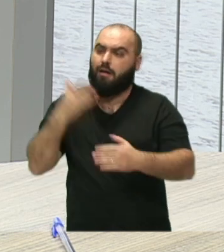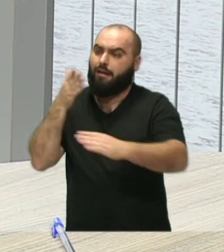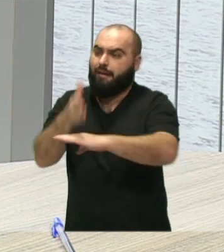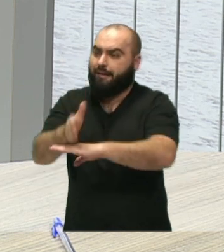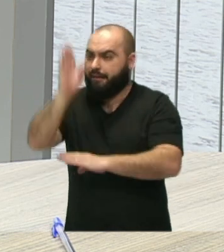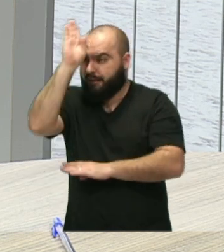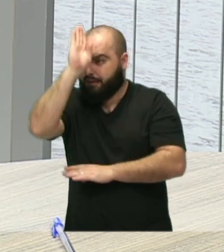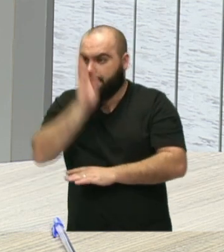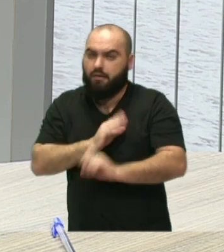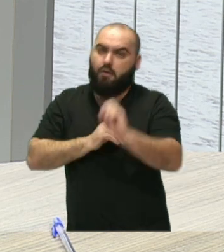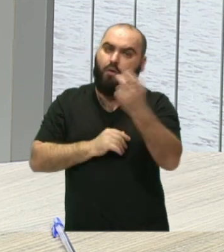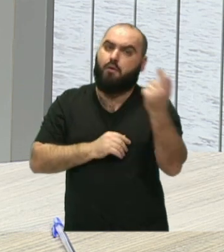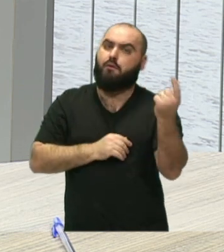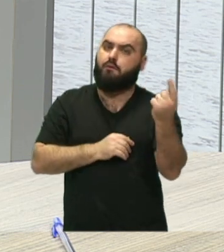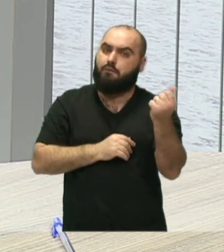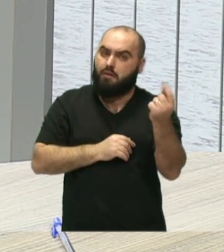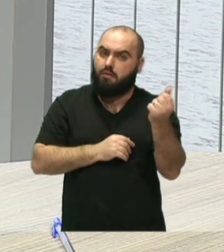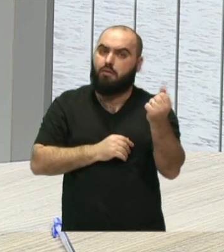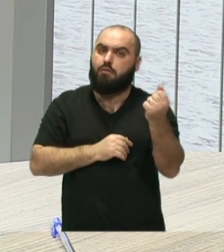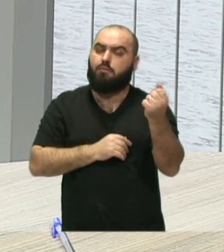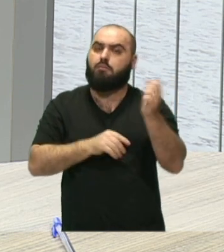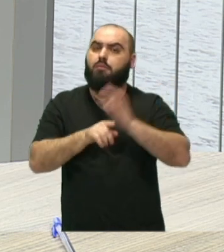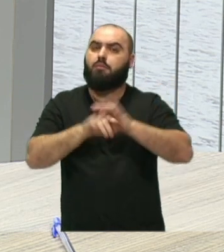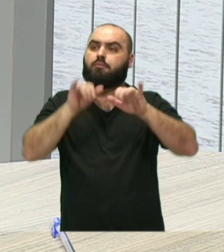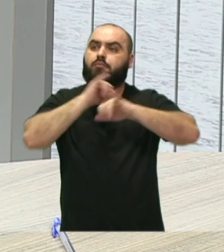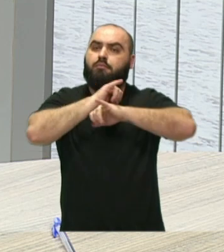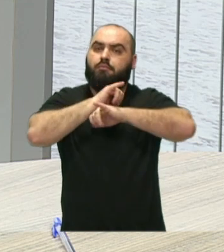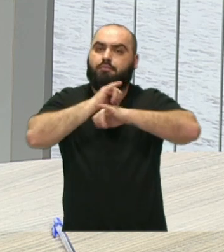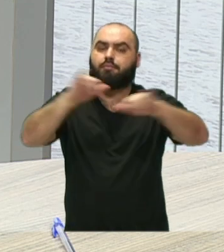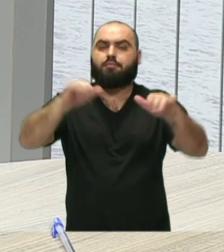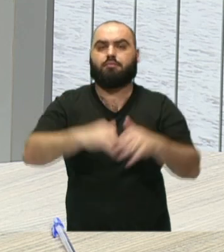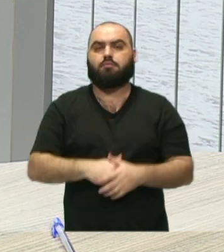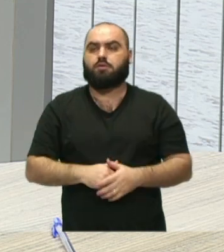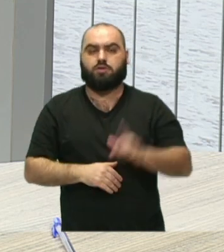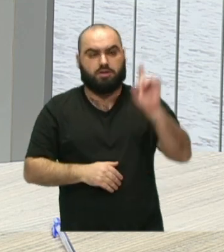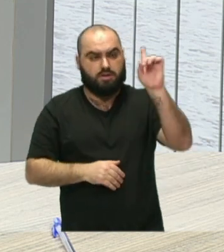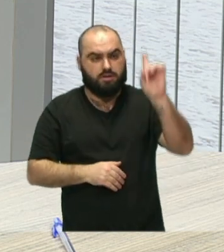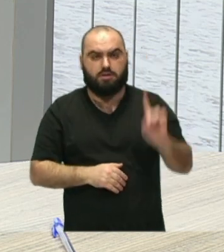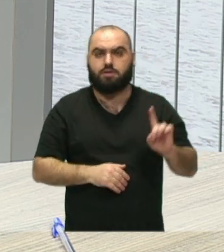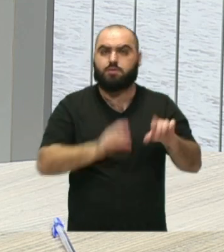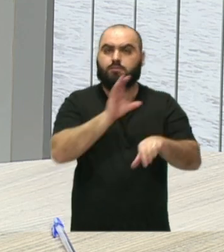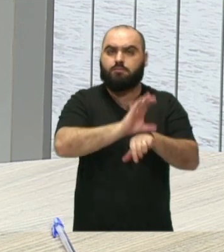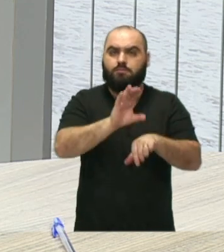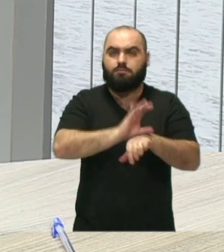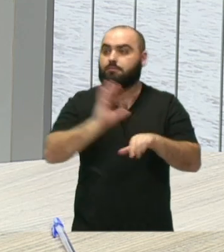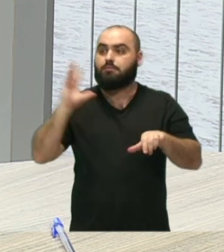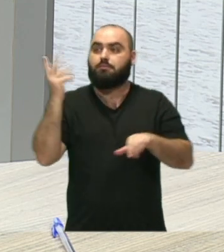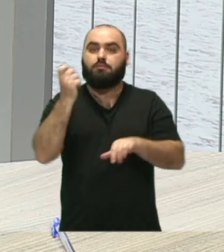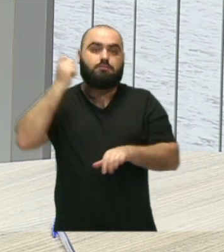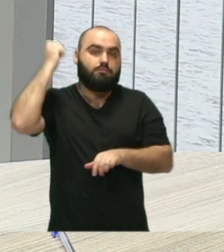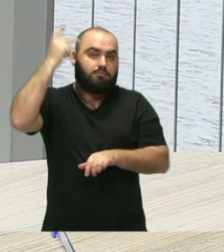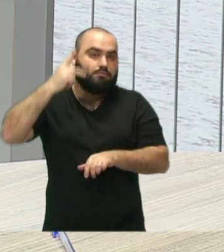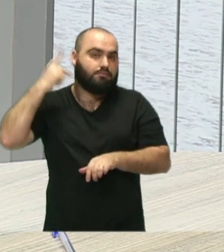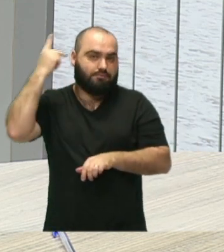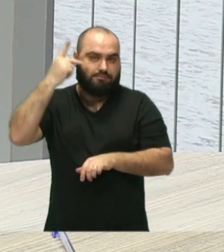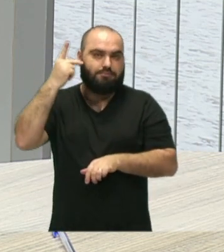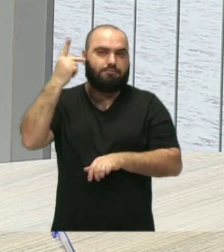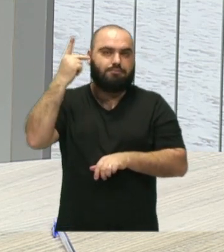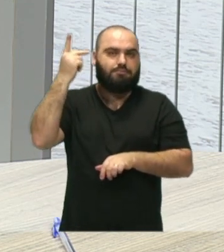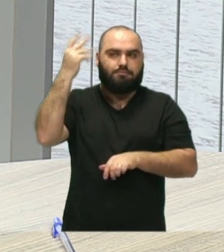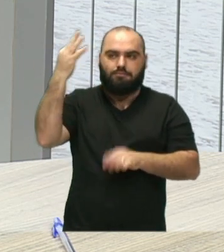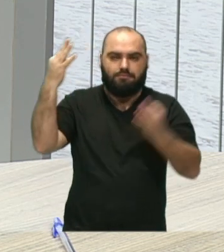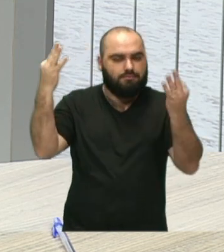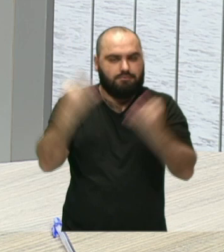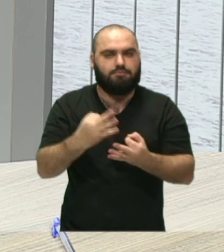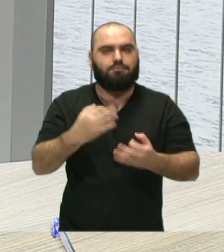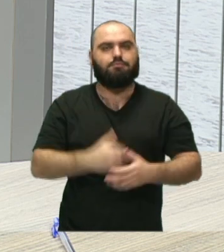ou com preço reduzido para marketing, que elas tenham direito a cursos, isso tudo é política afirmativa. Que elas possam